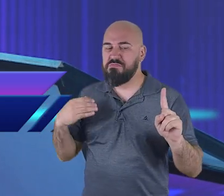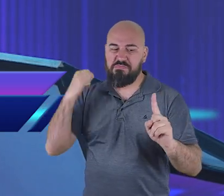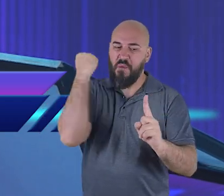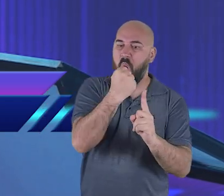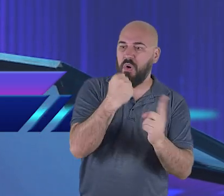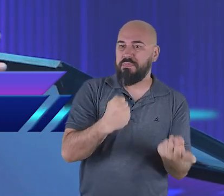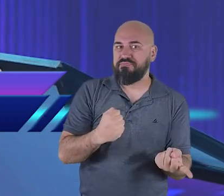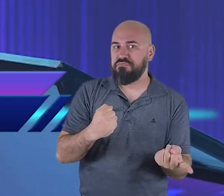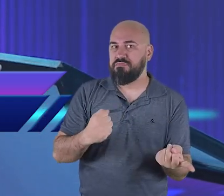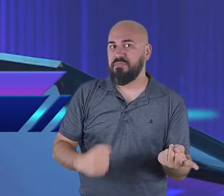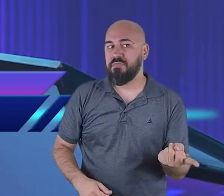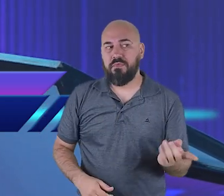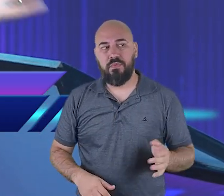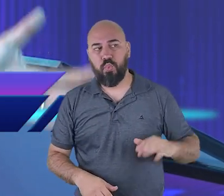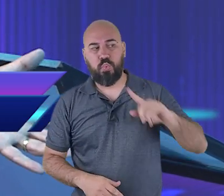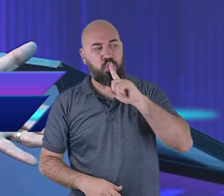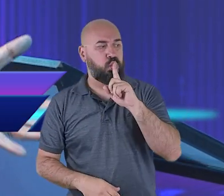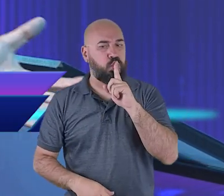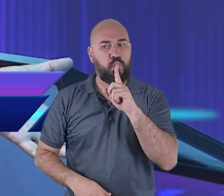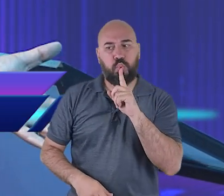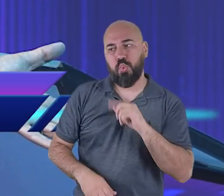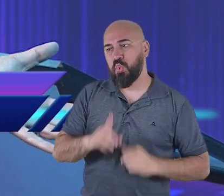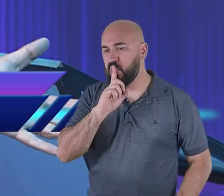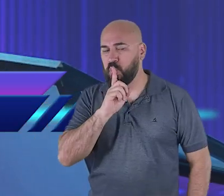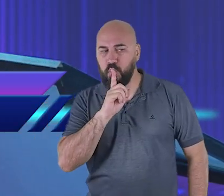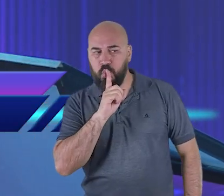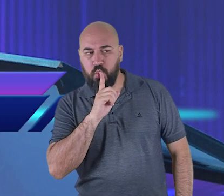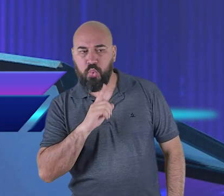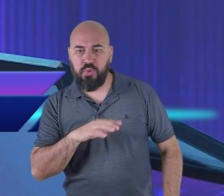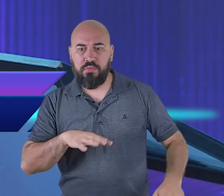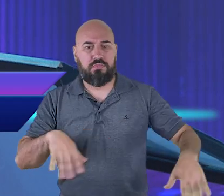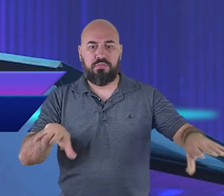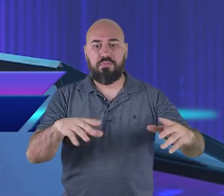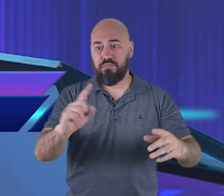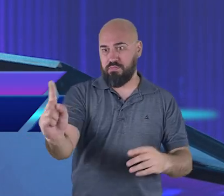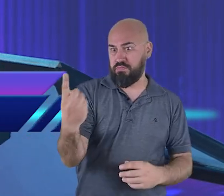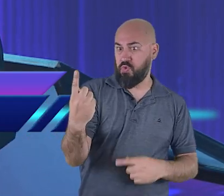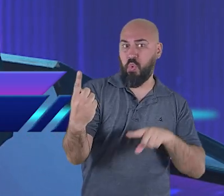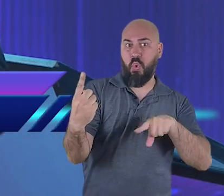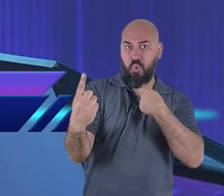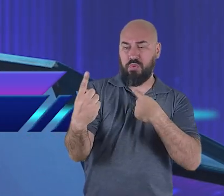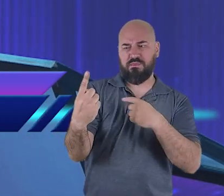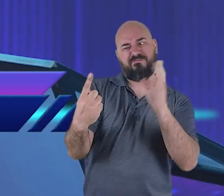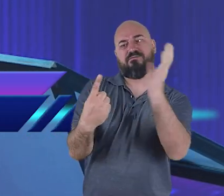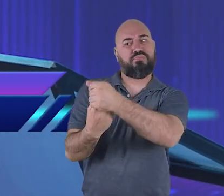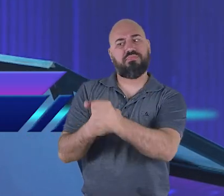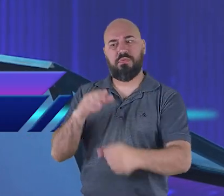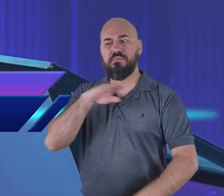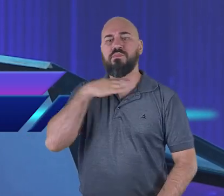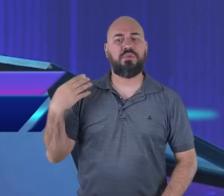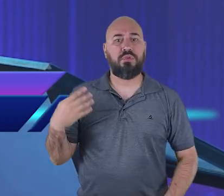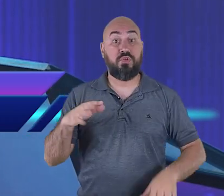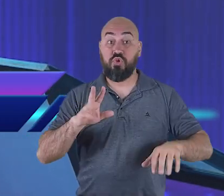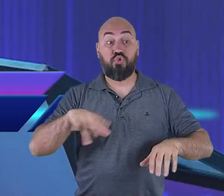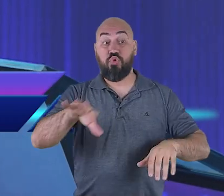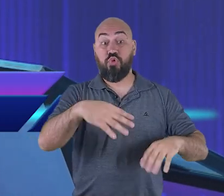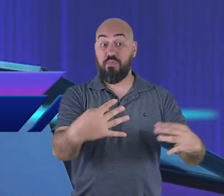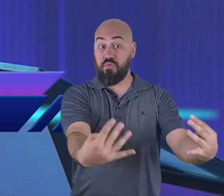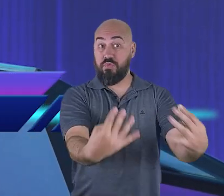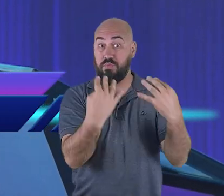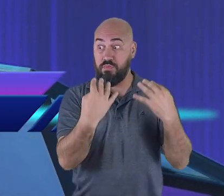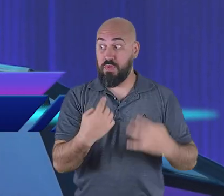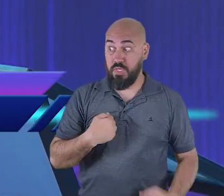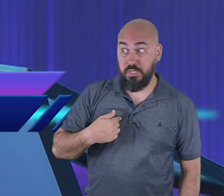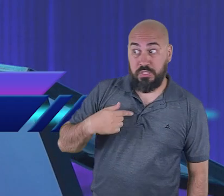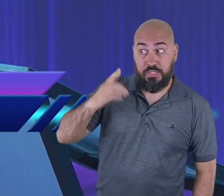estava tentando encobrir as coisas, por isso matou todos os seus acusadores. Bem, o mesmo aconteceu com